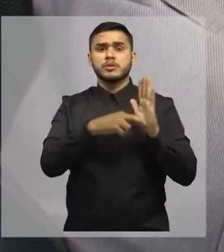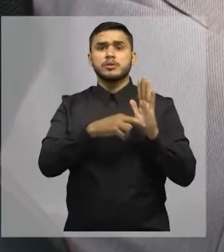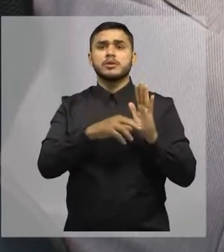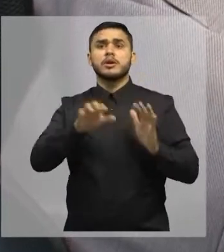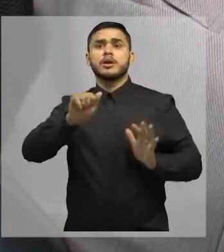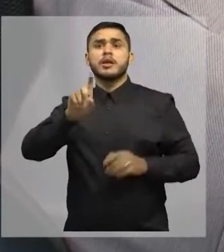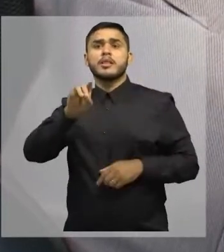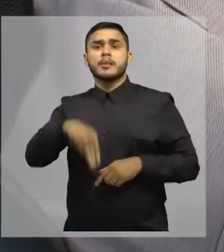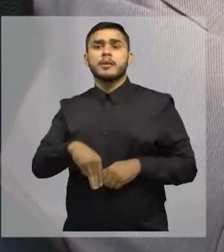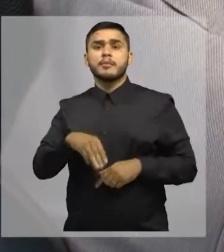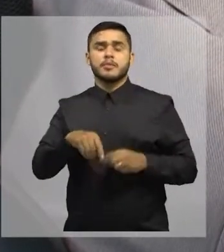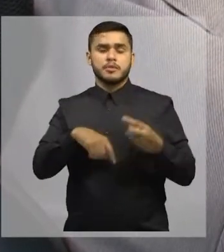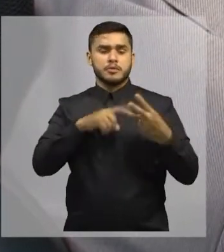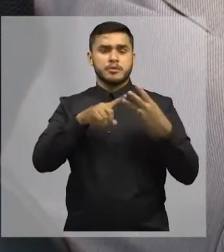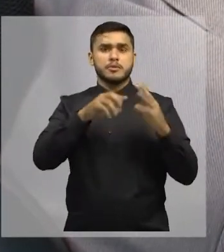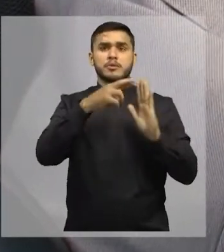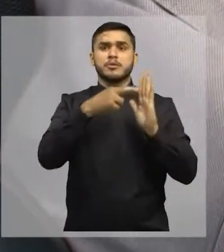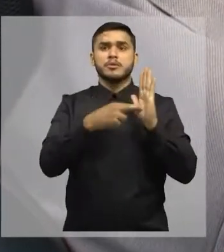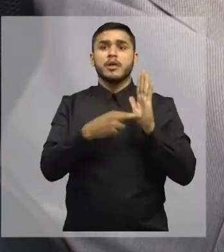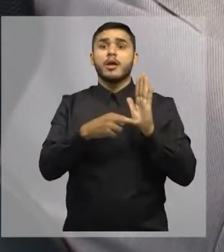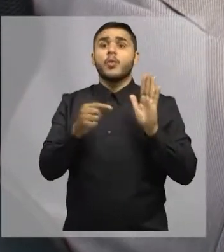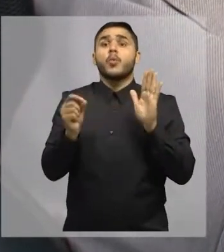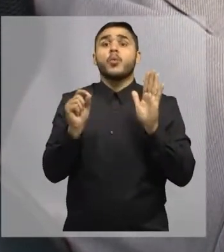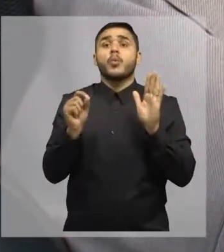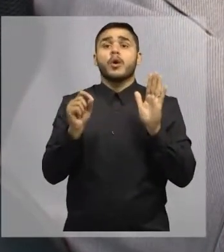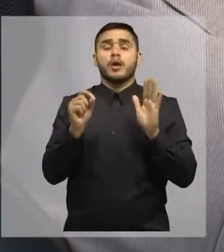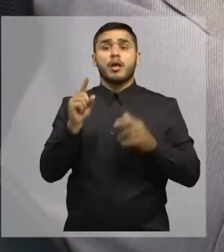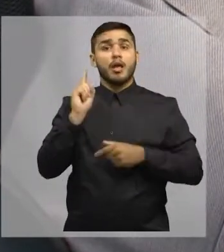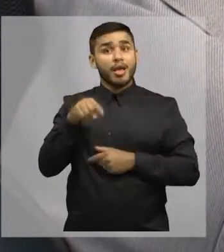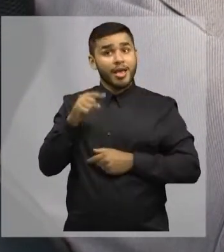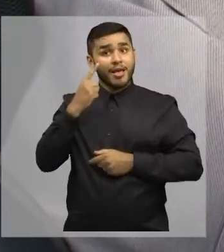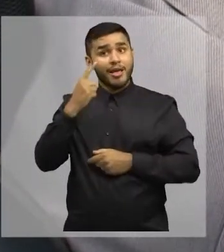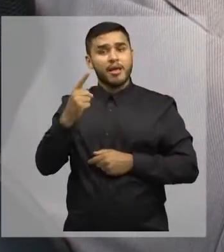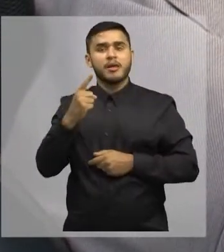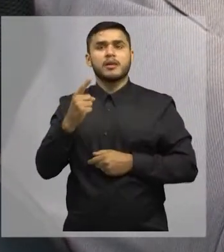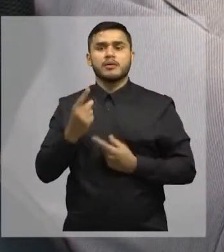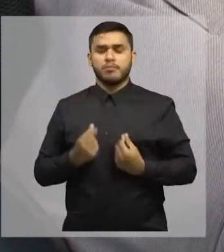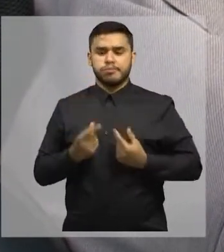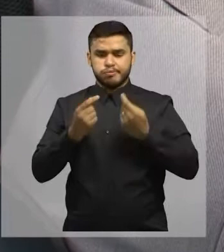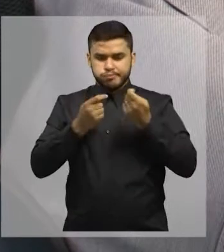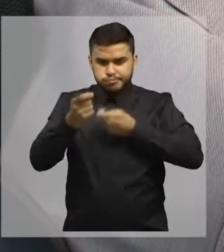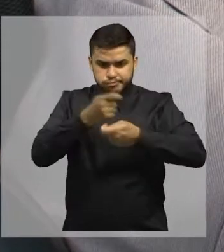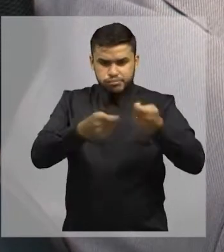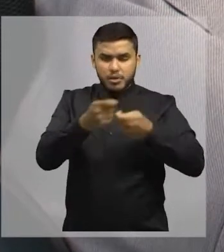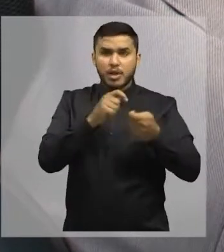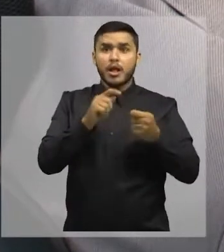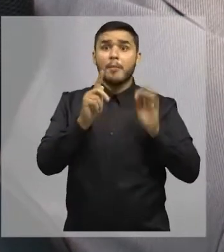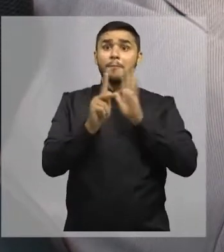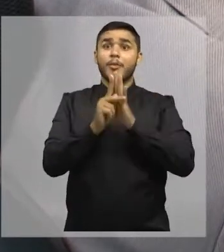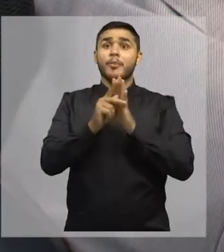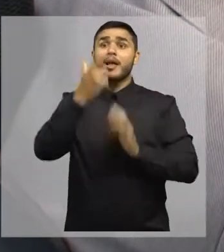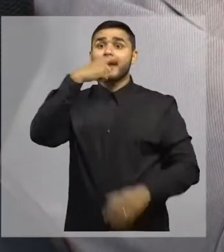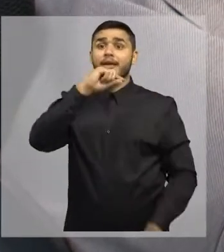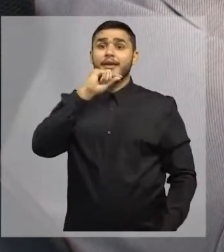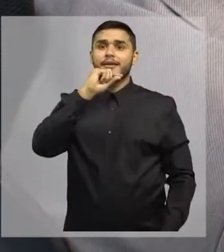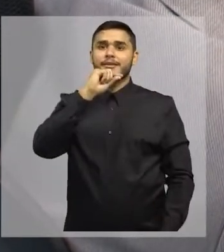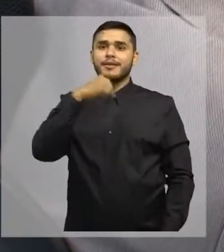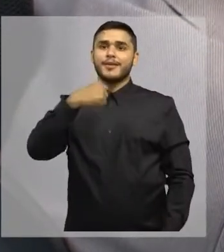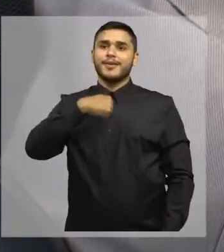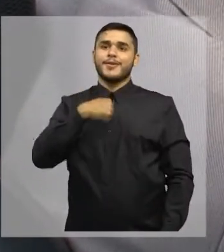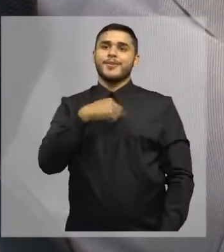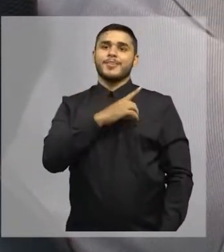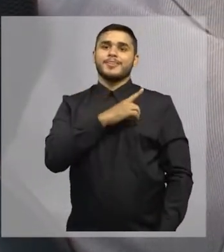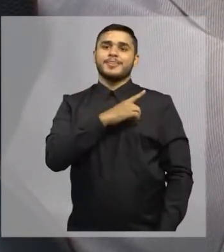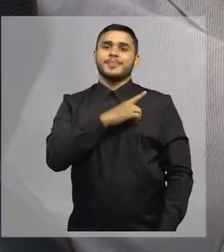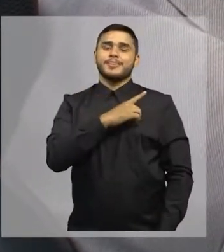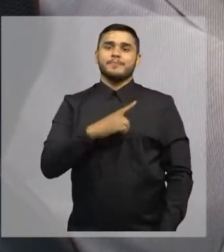Maia. Que ele tem sorte do Rodrigo Maia ser um liberal, no ponto de vista econômico. Não do ponto de vista... do